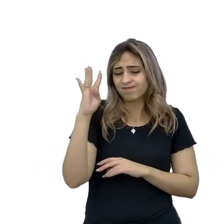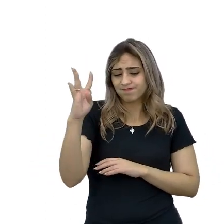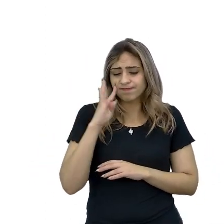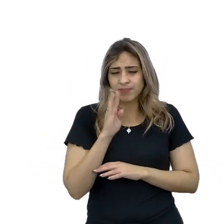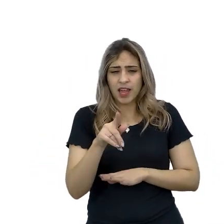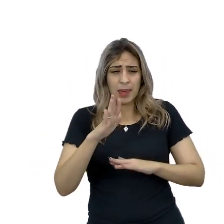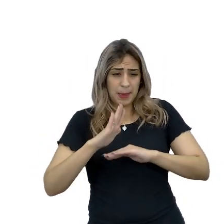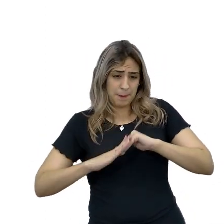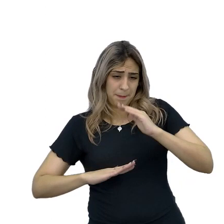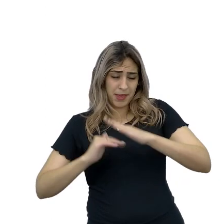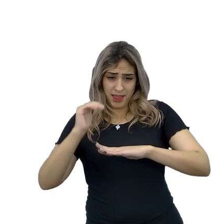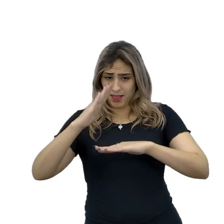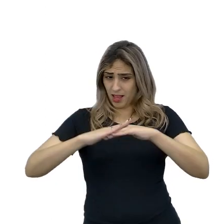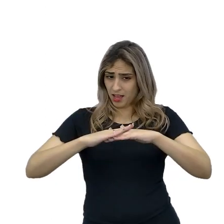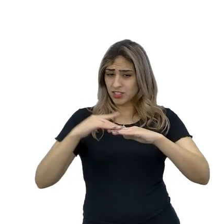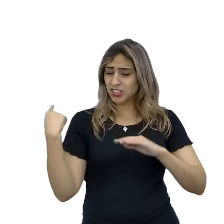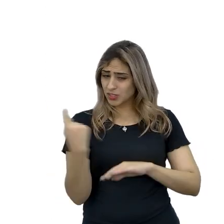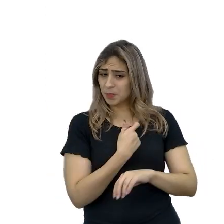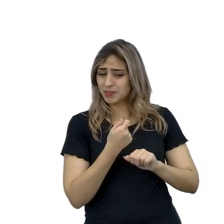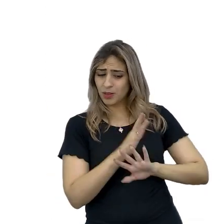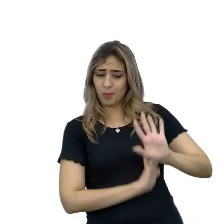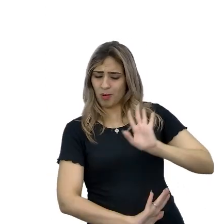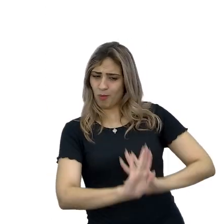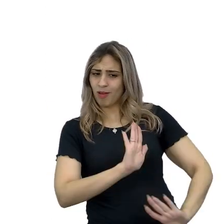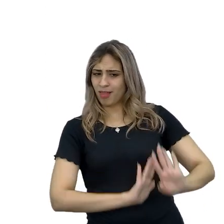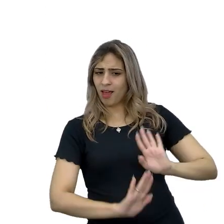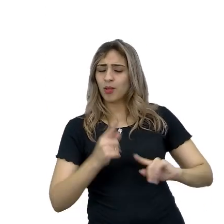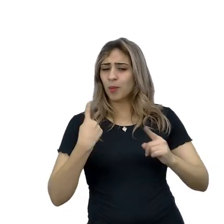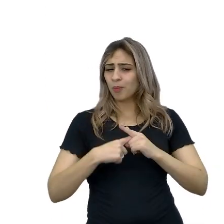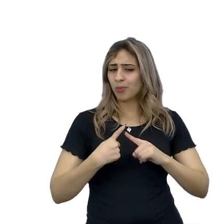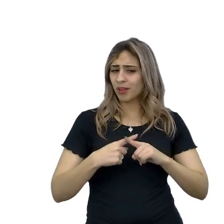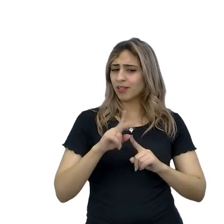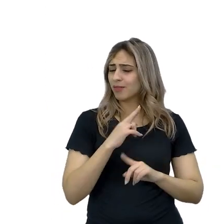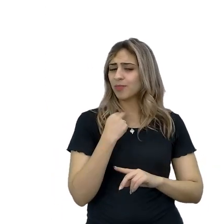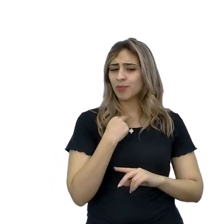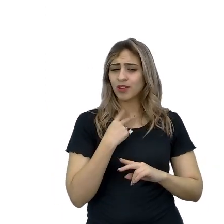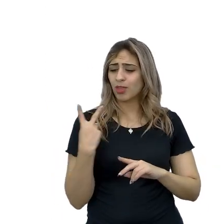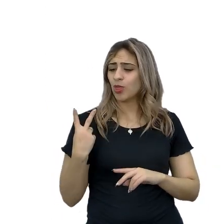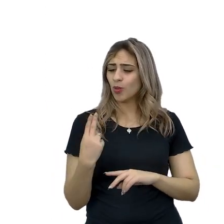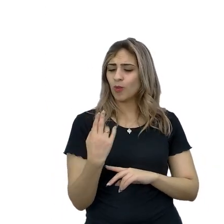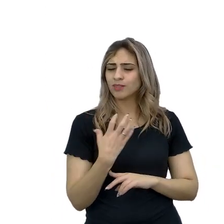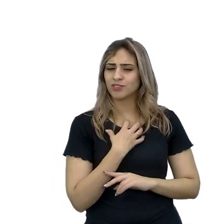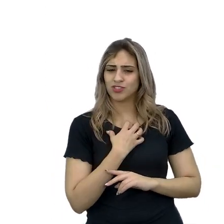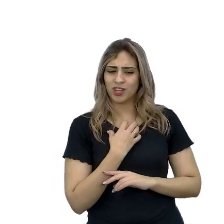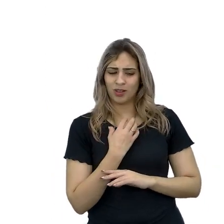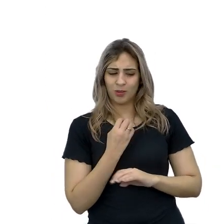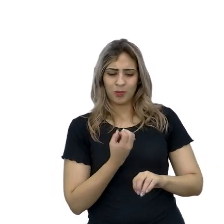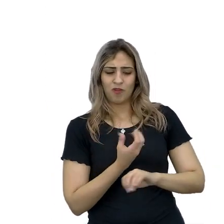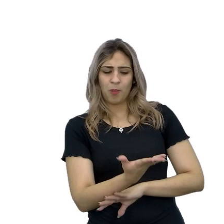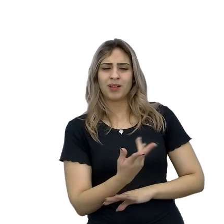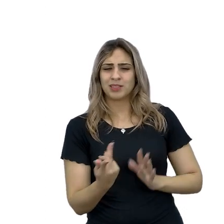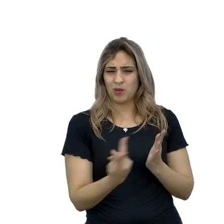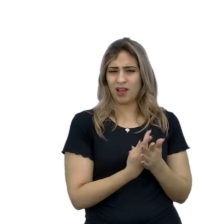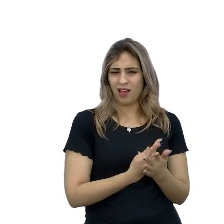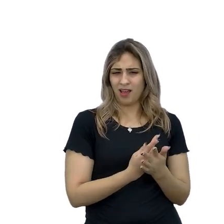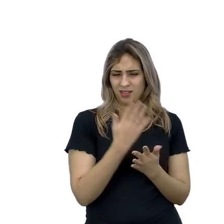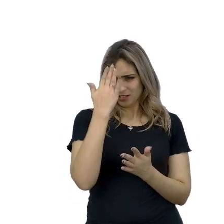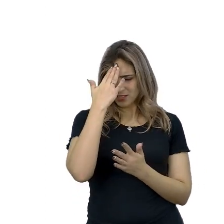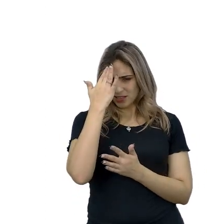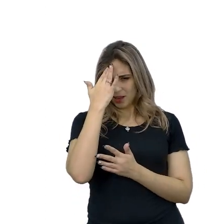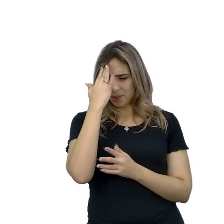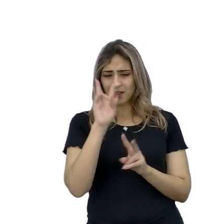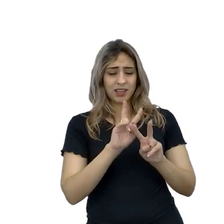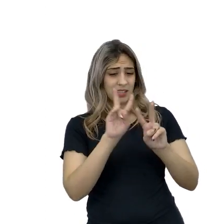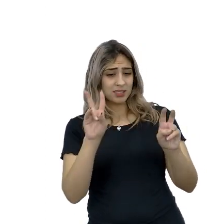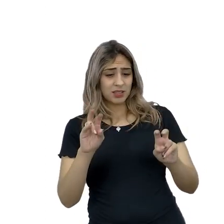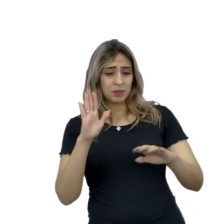a habilidade, e a gente tem que tomar cuidado, né, gente, para não dar duplo sentido, para a gente não ter que entrar em